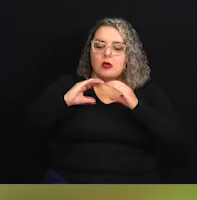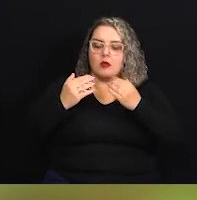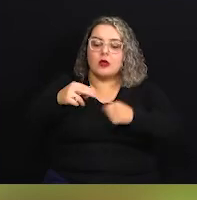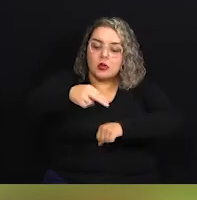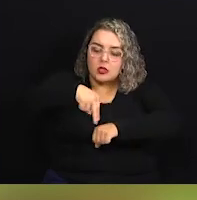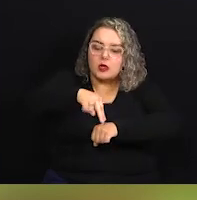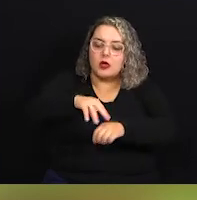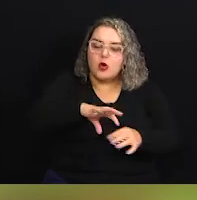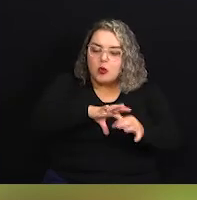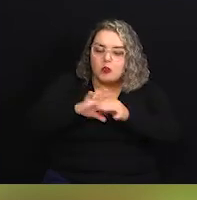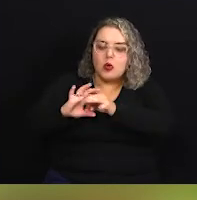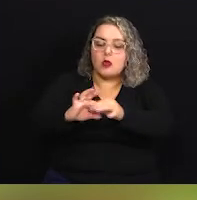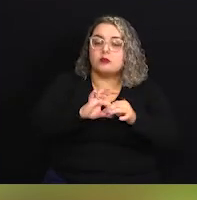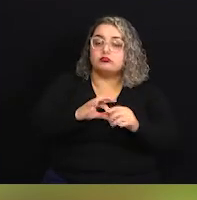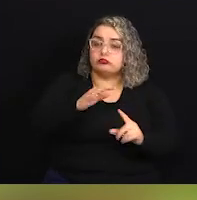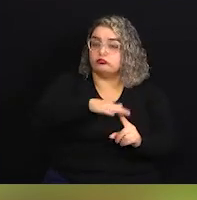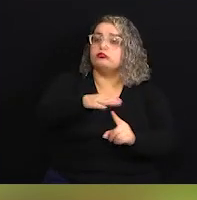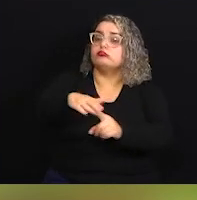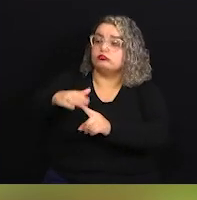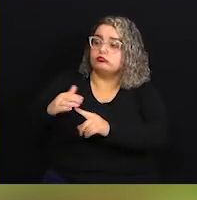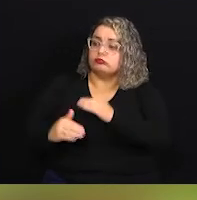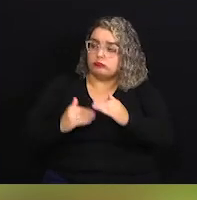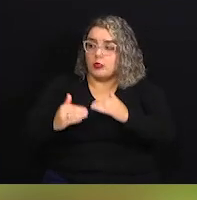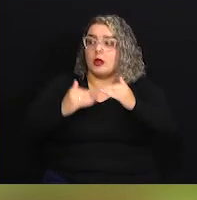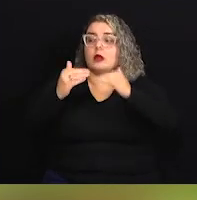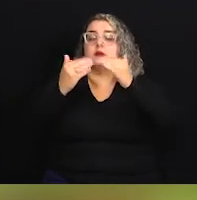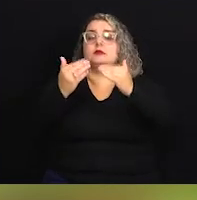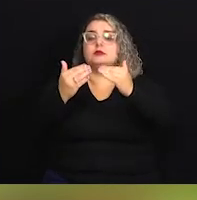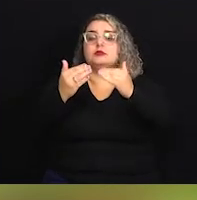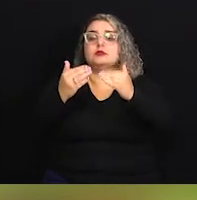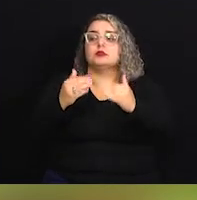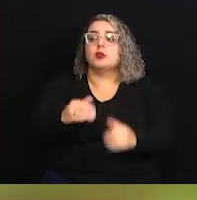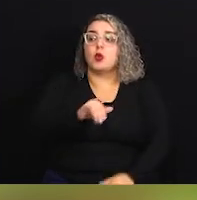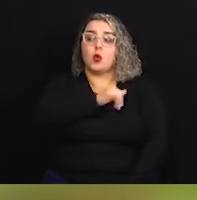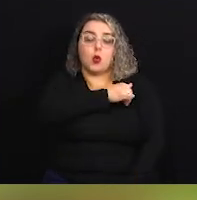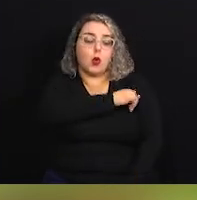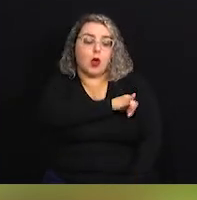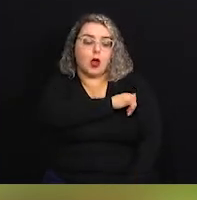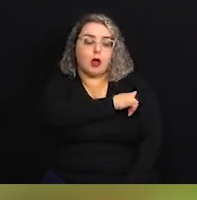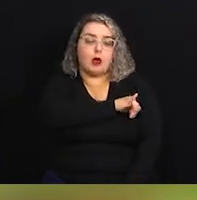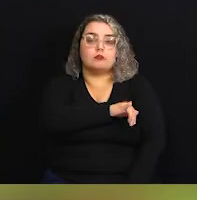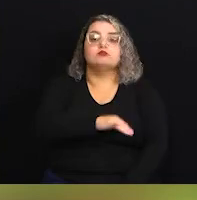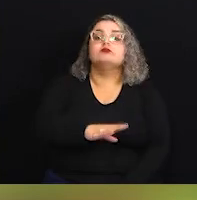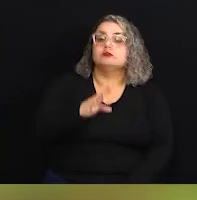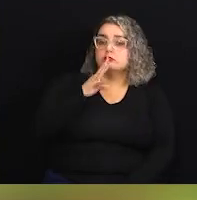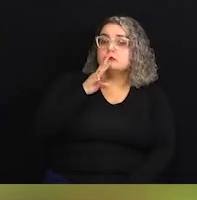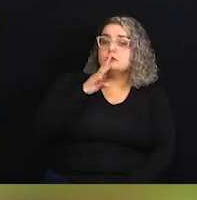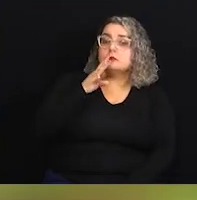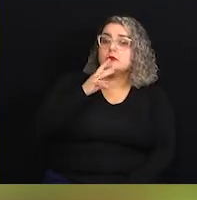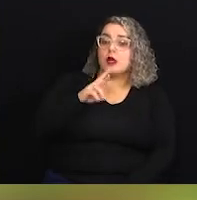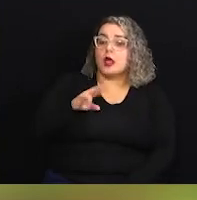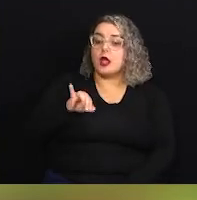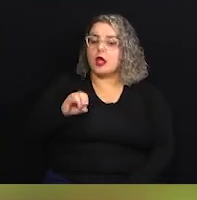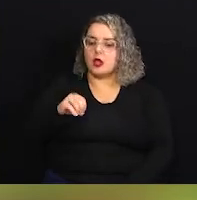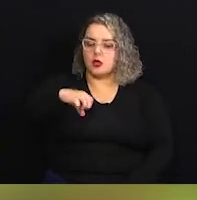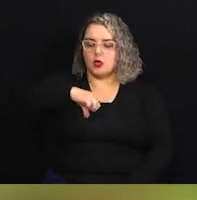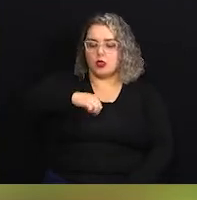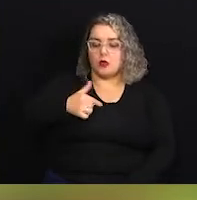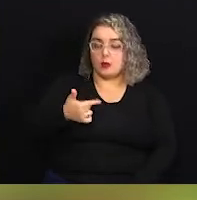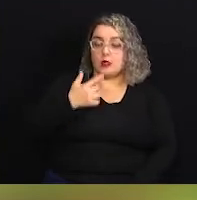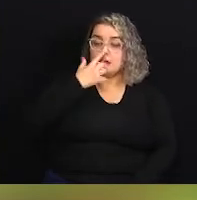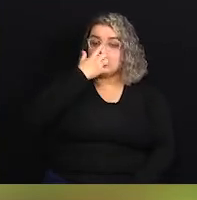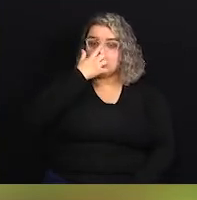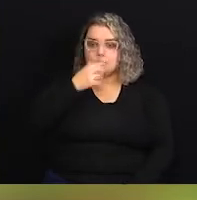Nações Unidas sobre o Meio Ambiente e o Desenvolvimento no Rio de Janeiro, mais conhecida como Rio 92,